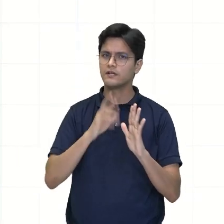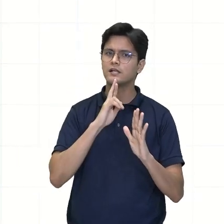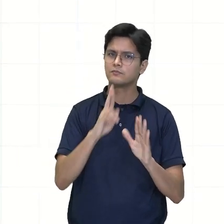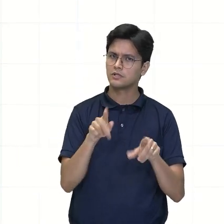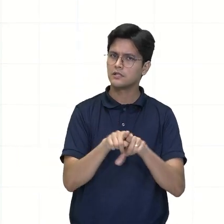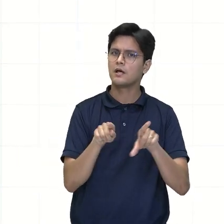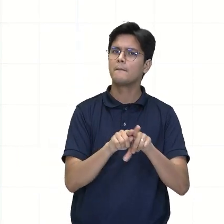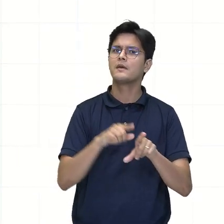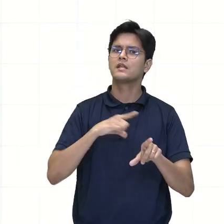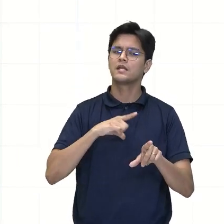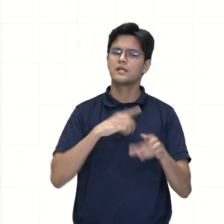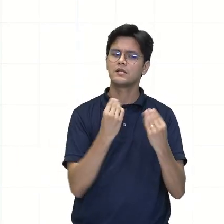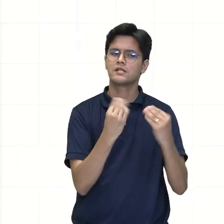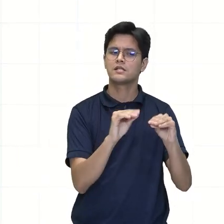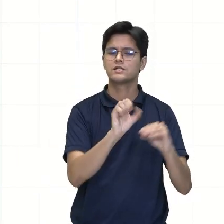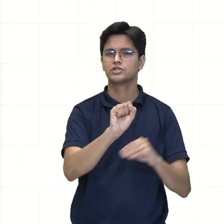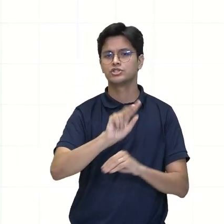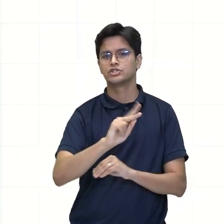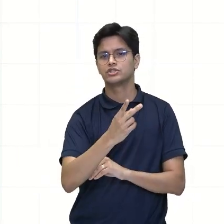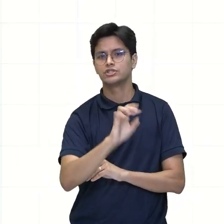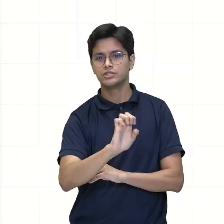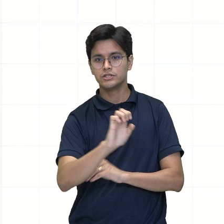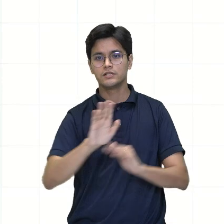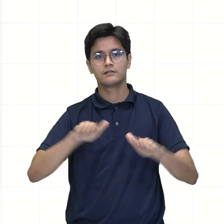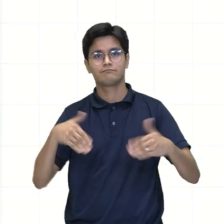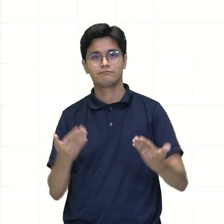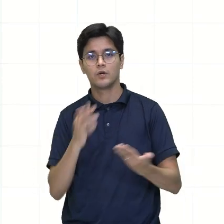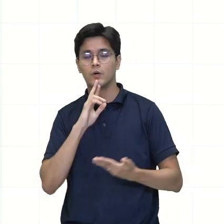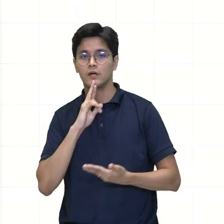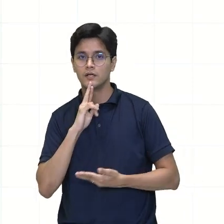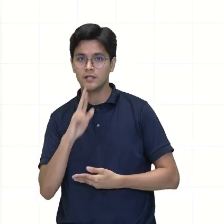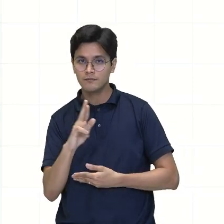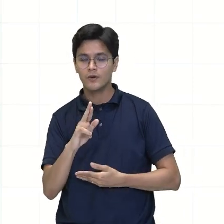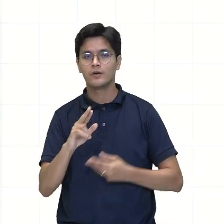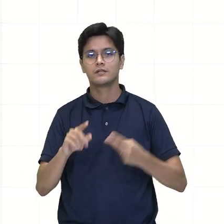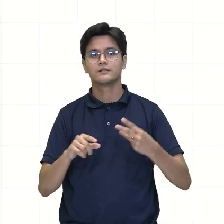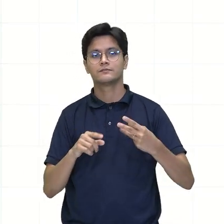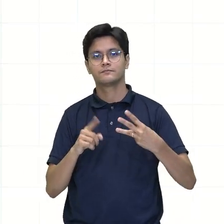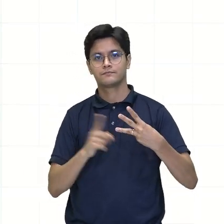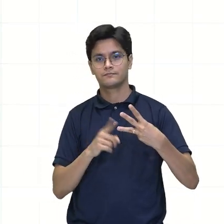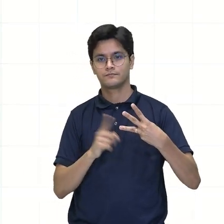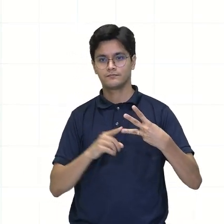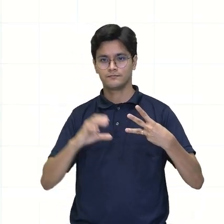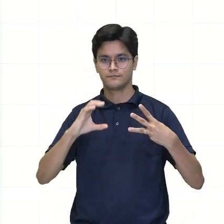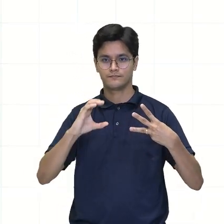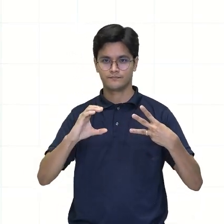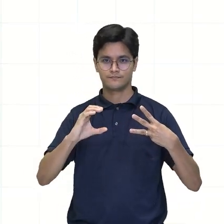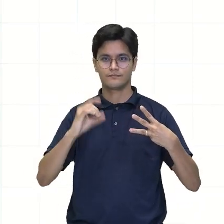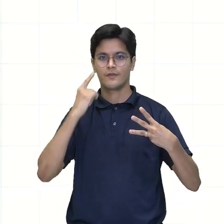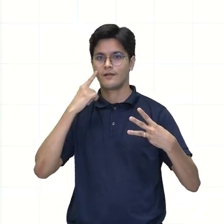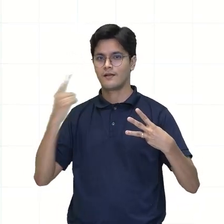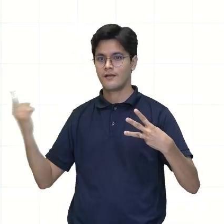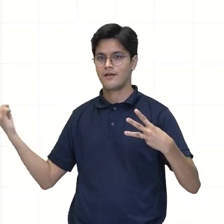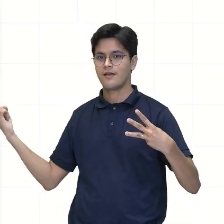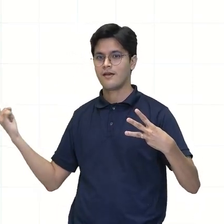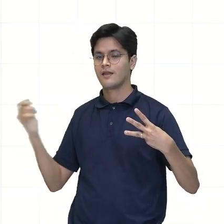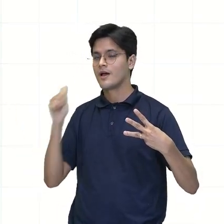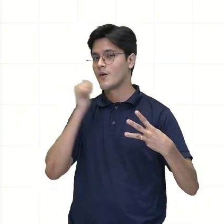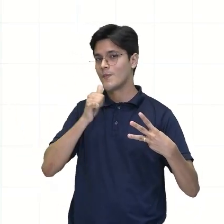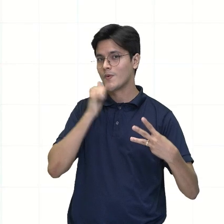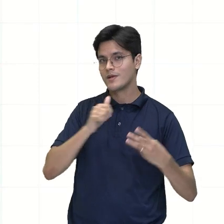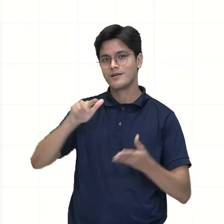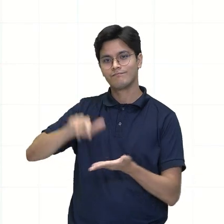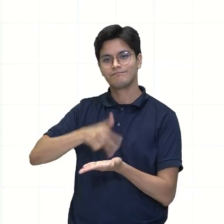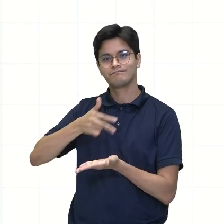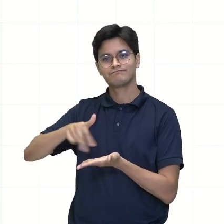resposta, pessoal? É a letra C. She's dancing. Observem que o verbo